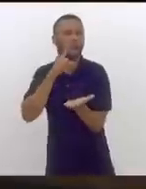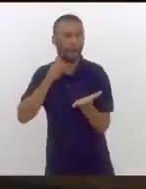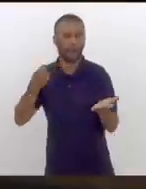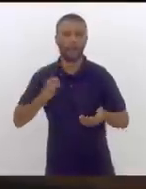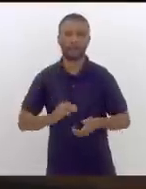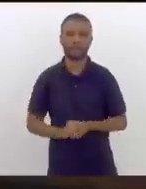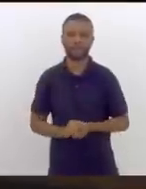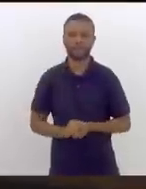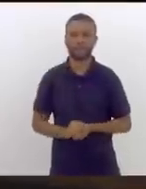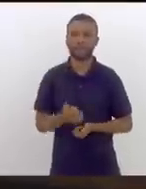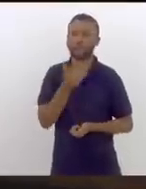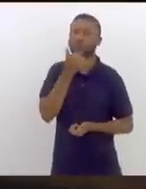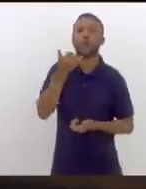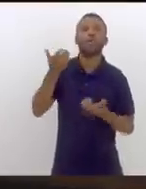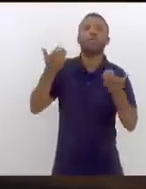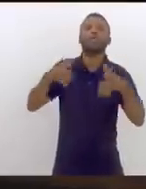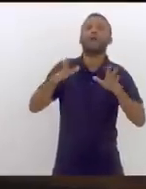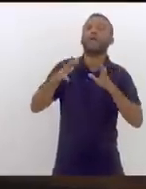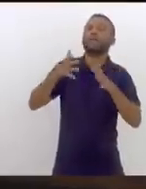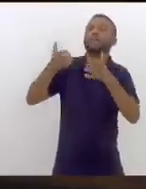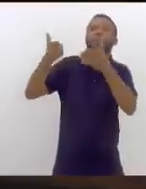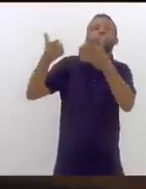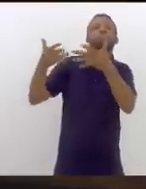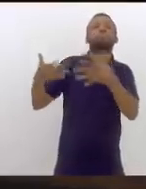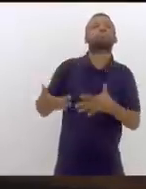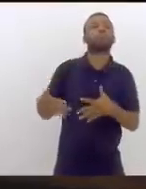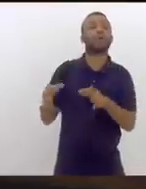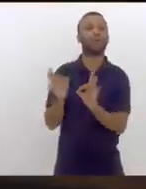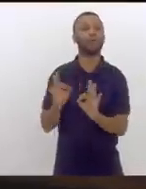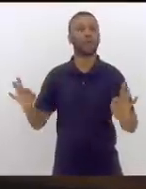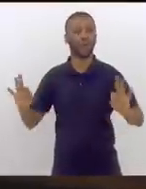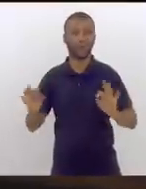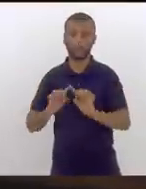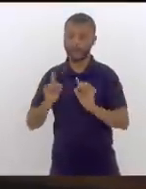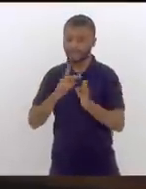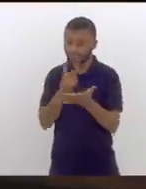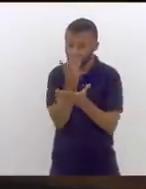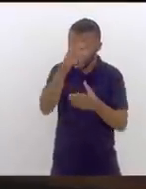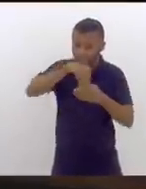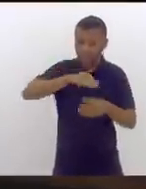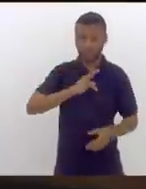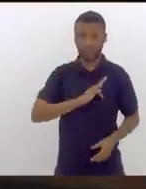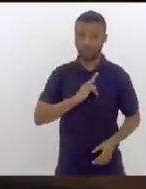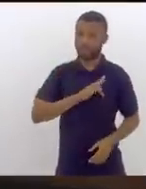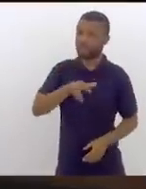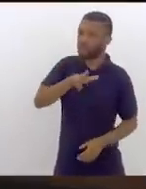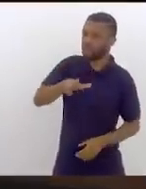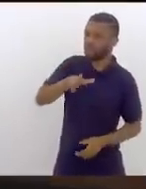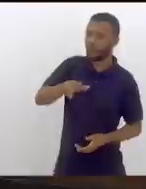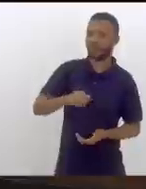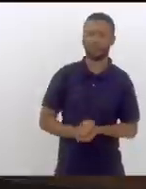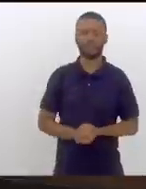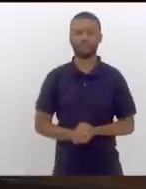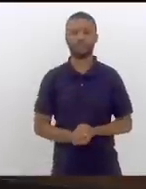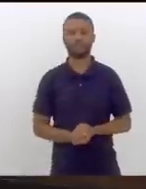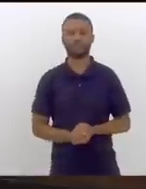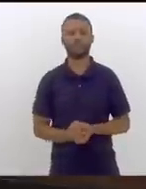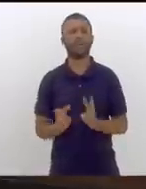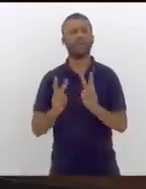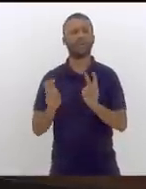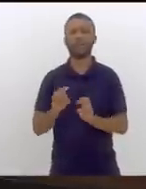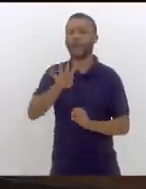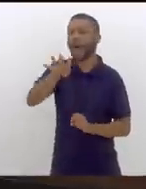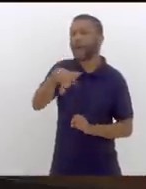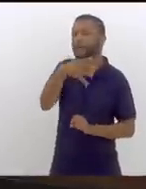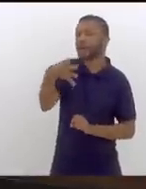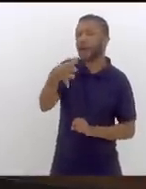não estou aqui para ter comentários sou apenas estou falando que não ocorre na polícia hoje com relação aos as escalas